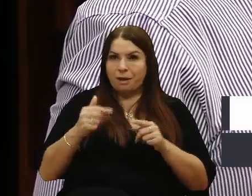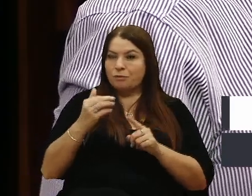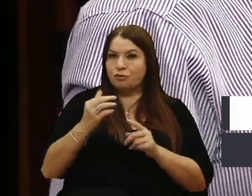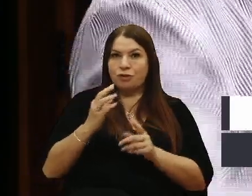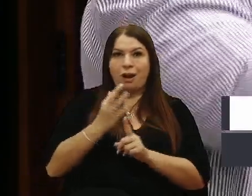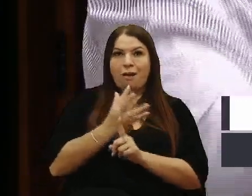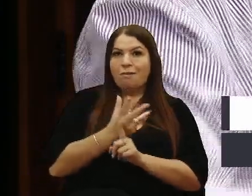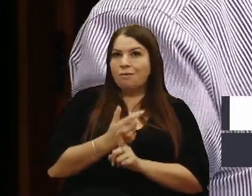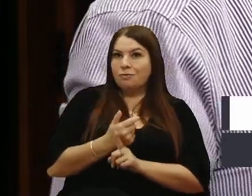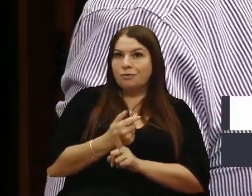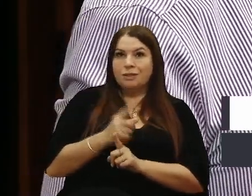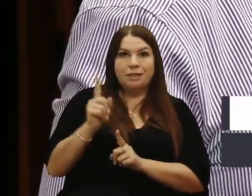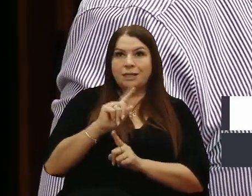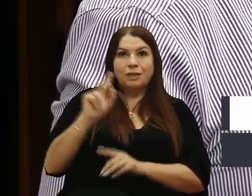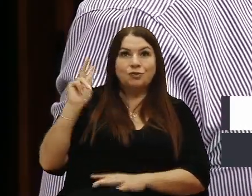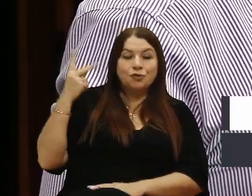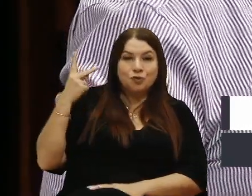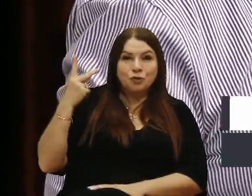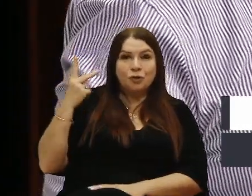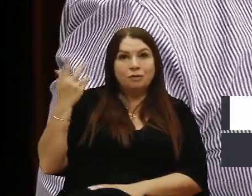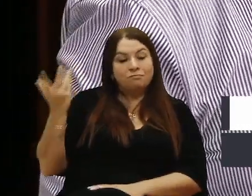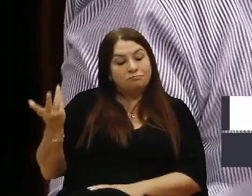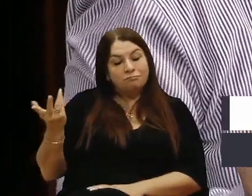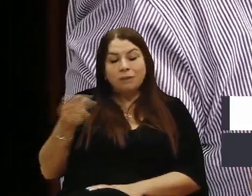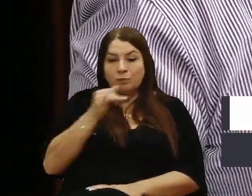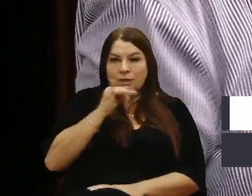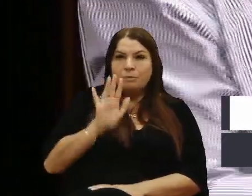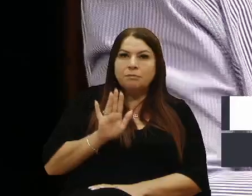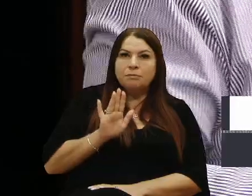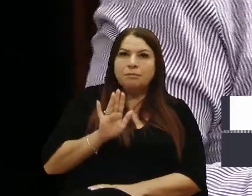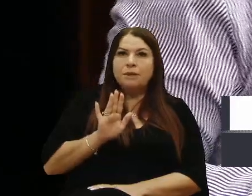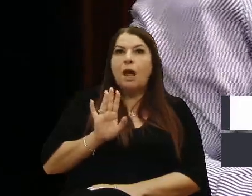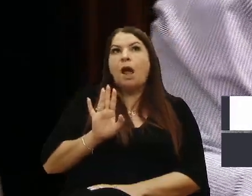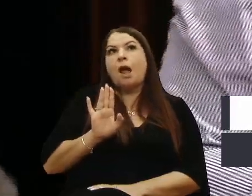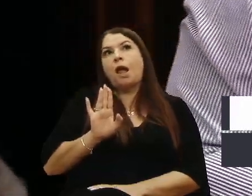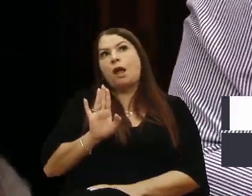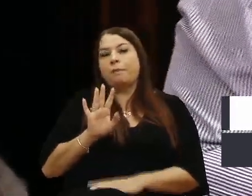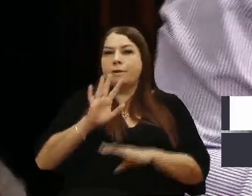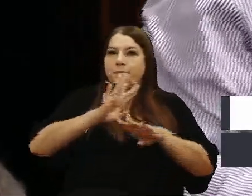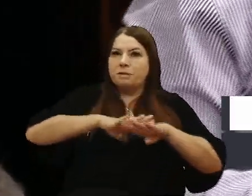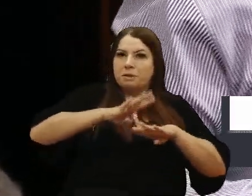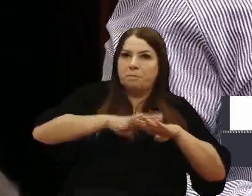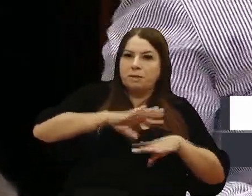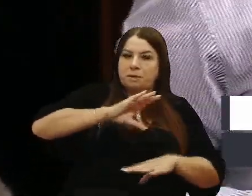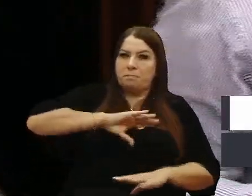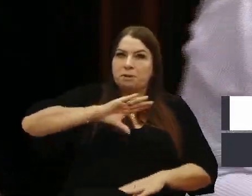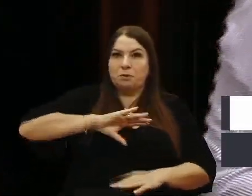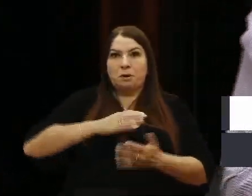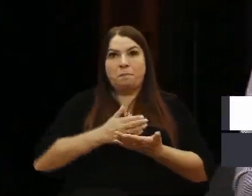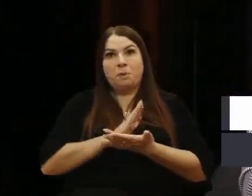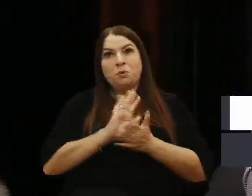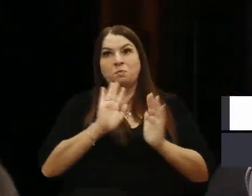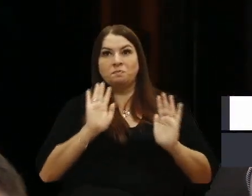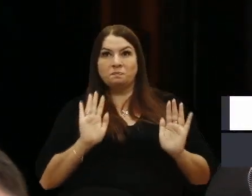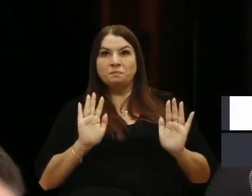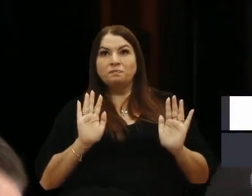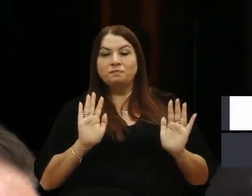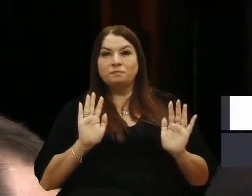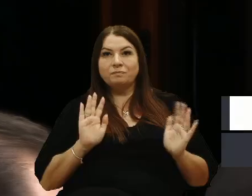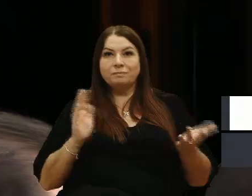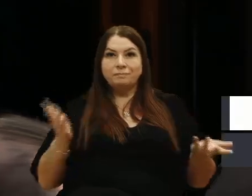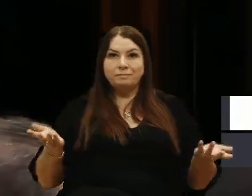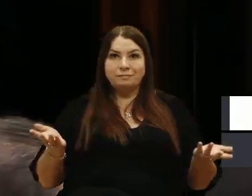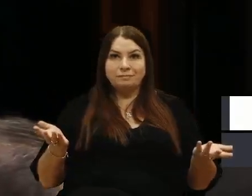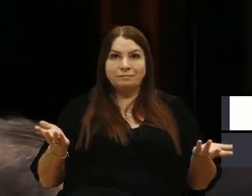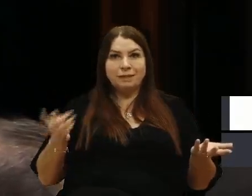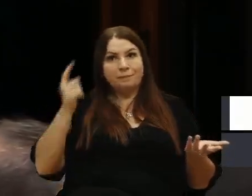Artes. E nem de História, hipoteticamente. Não, mas é que se em Matemática e Língua Portuguesa ele passou,